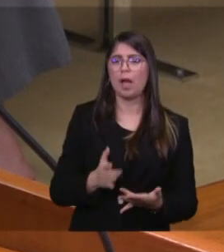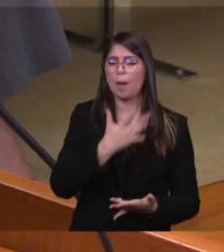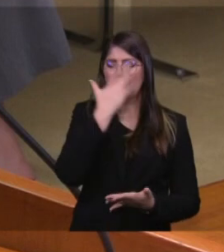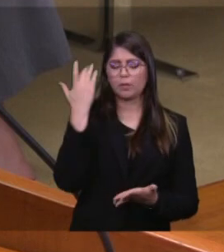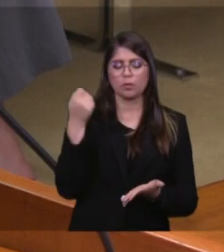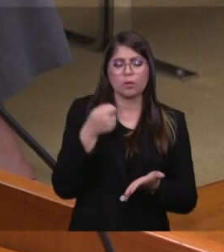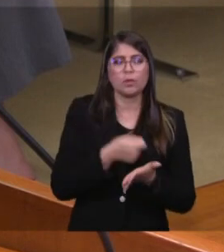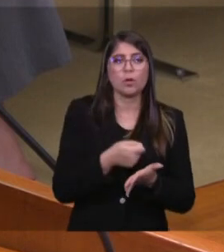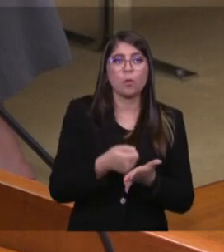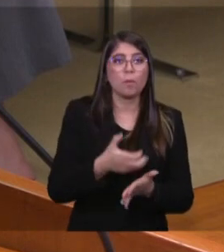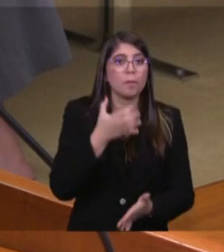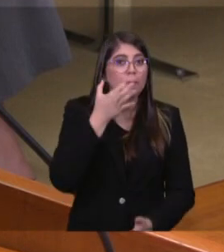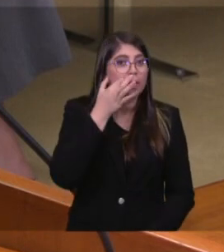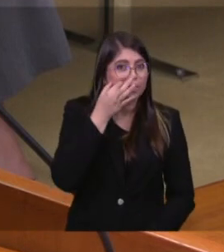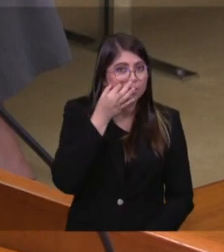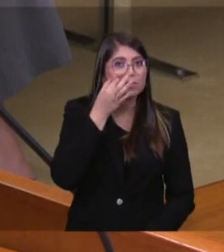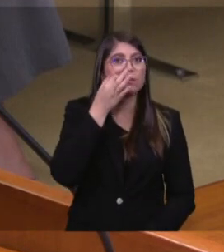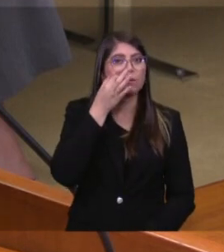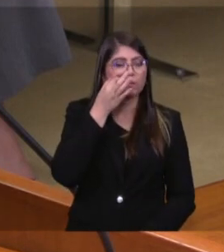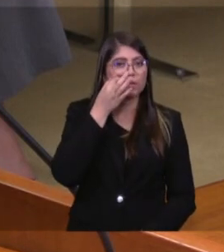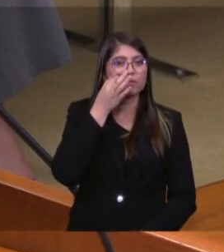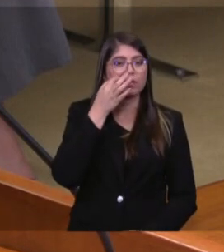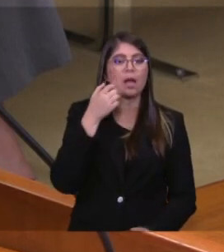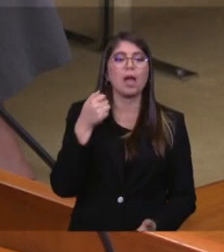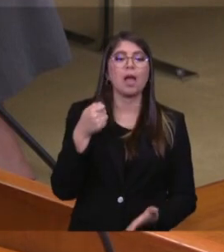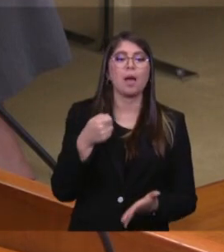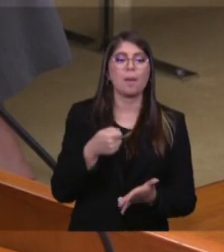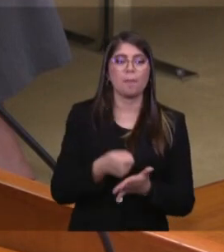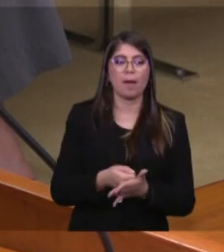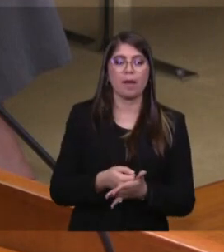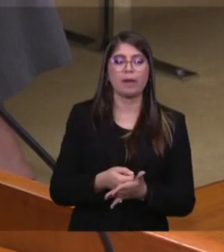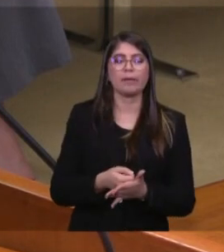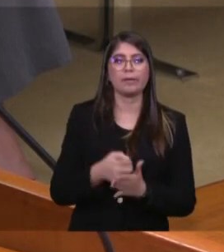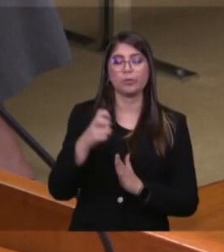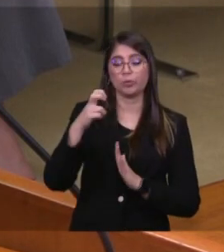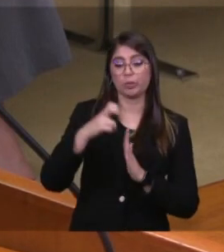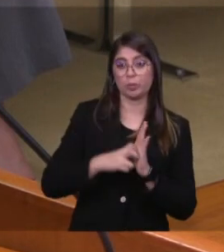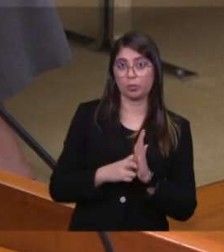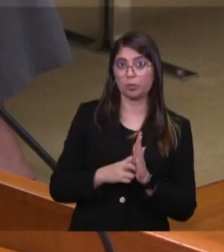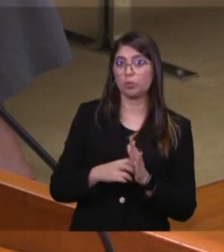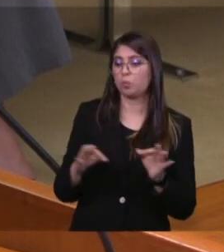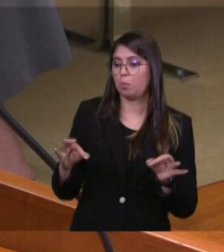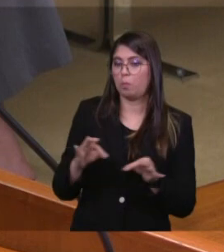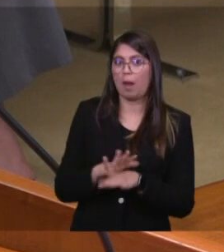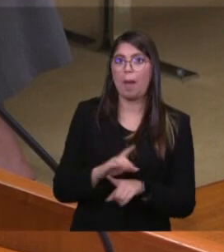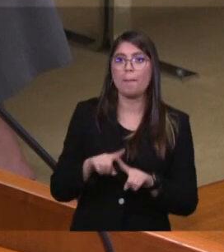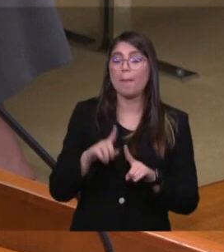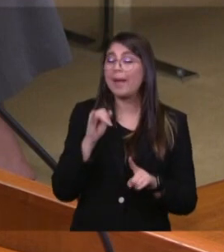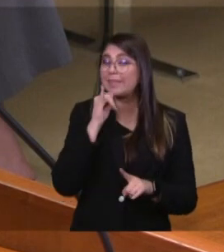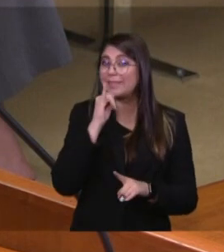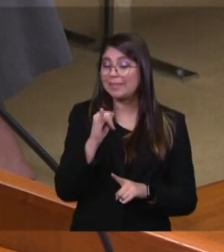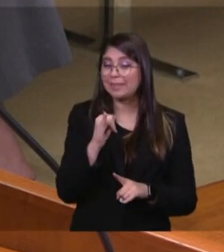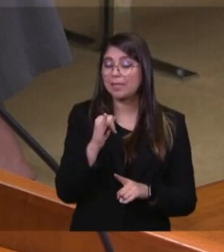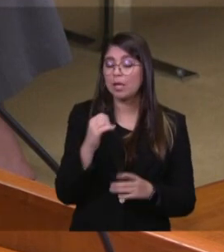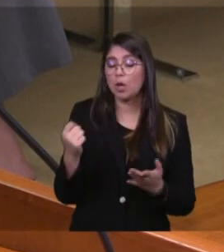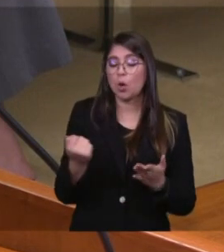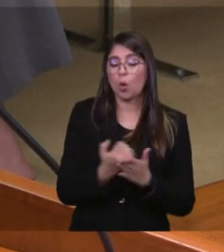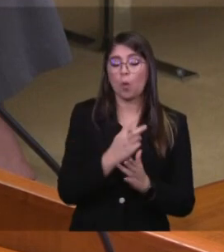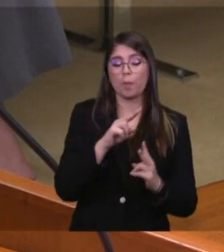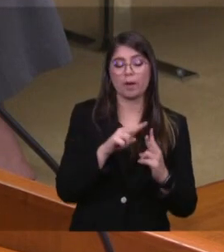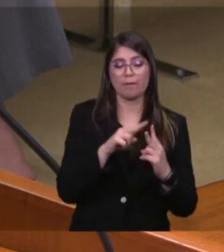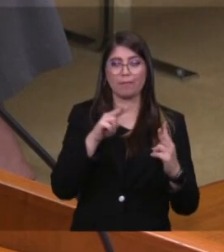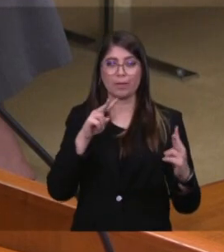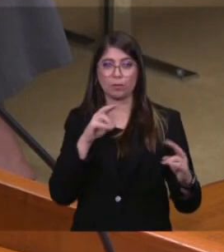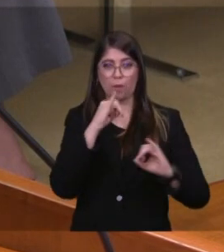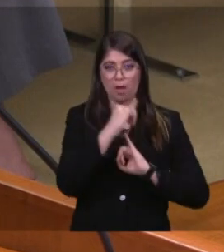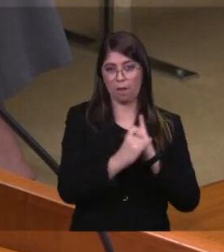compra presencialmente, ele vai pagar uma carga tributária cheia, mas quando ele compra remotamente, quando ele